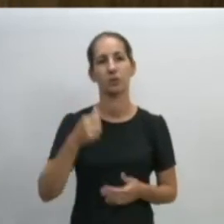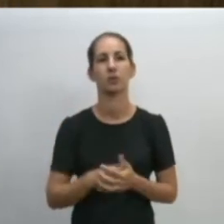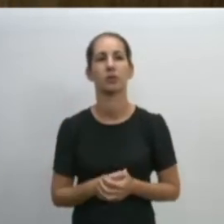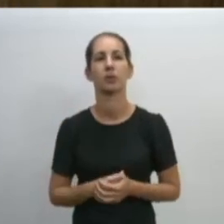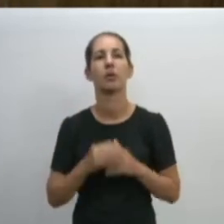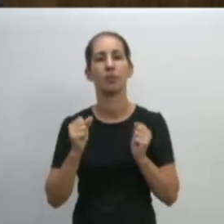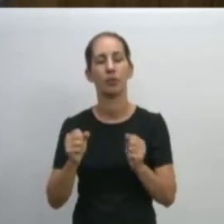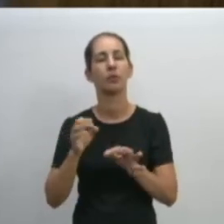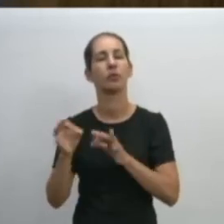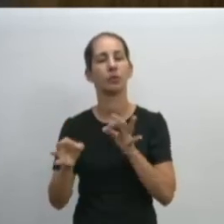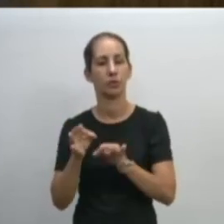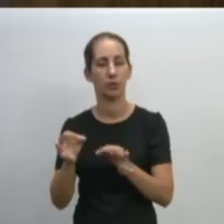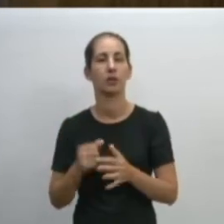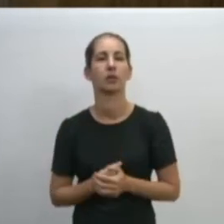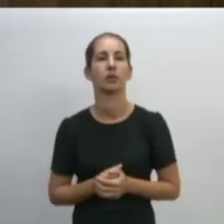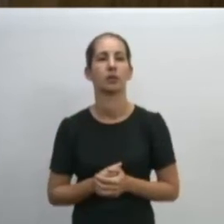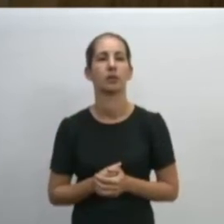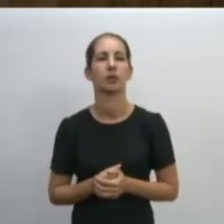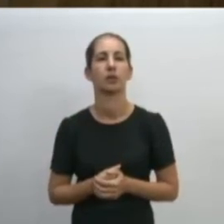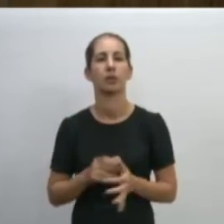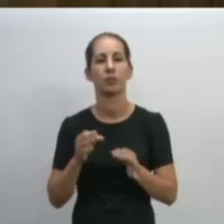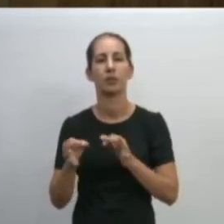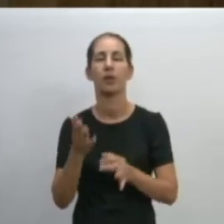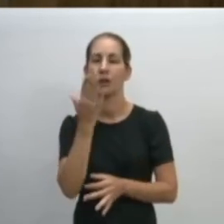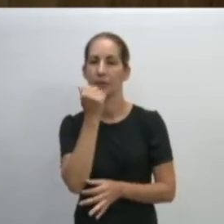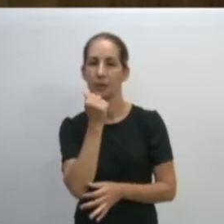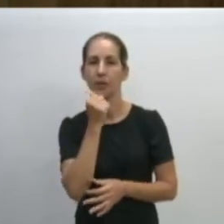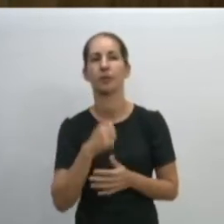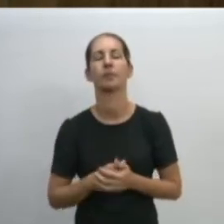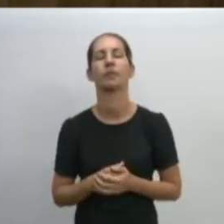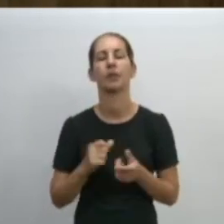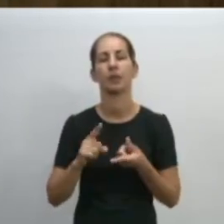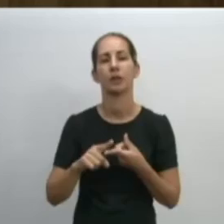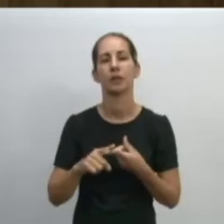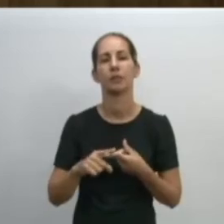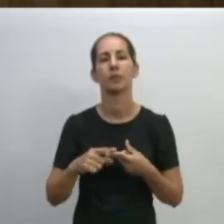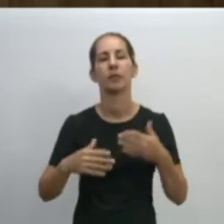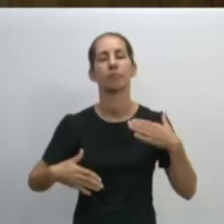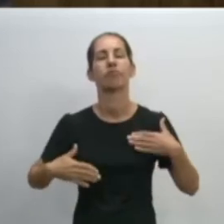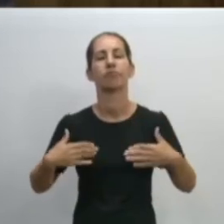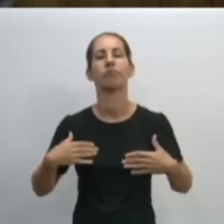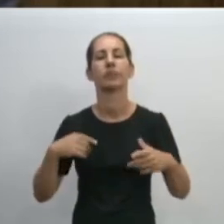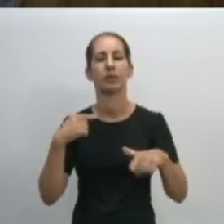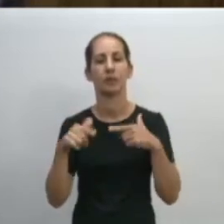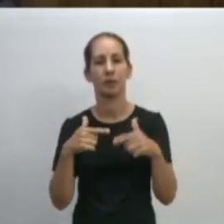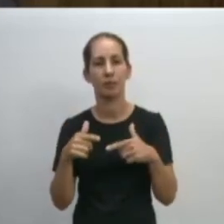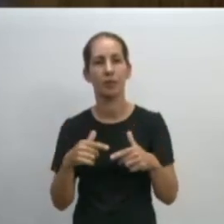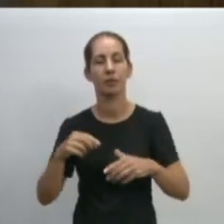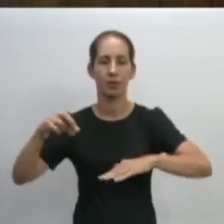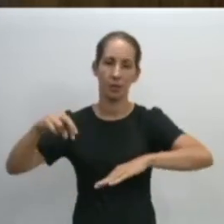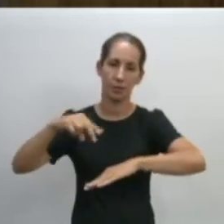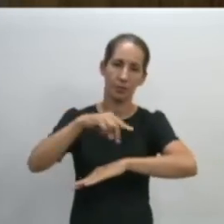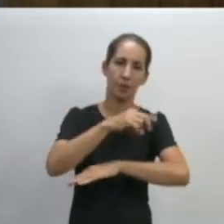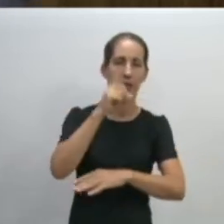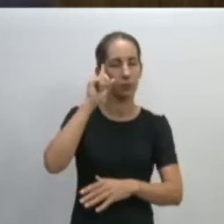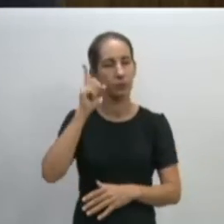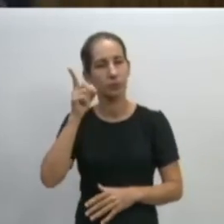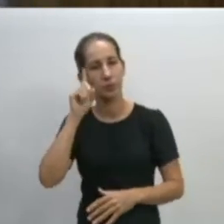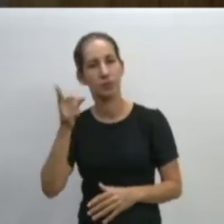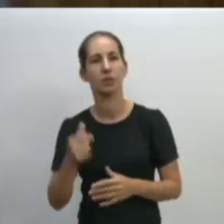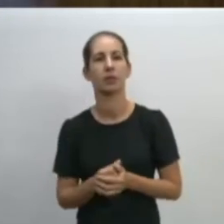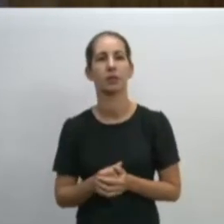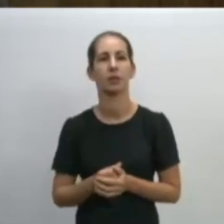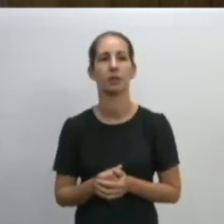ela pode ser controlada com um planejamento alimentar e também com exercícios físicos. Uma simples caminhada todos os dias,